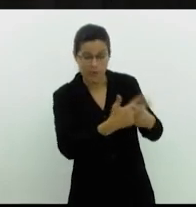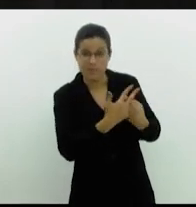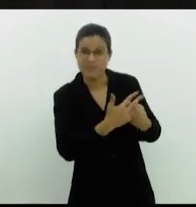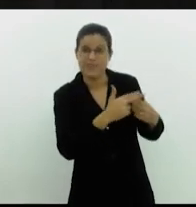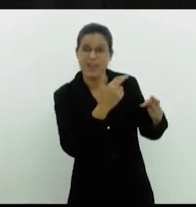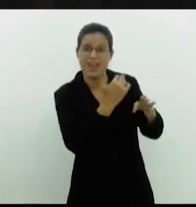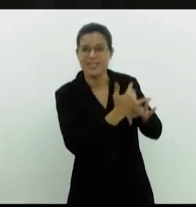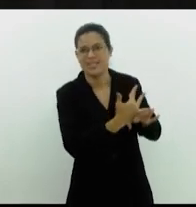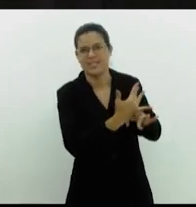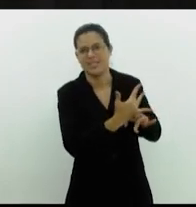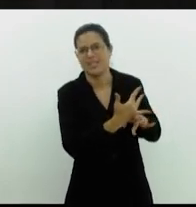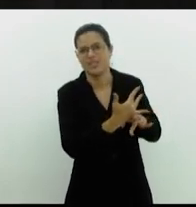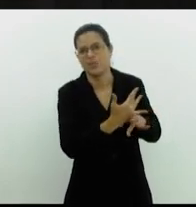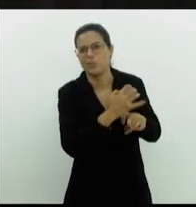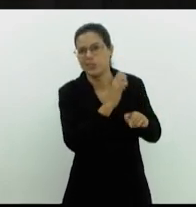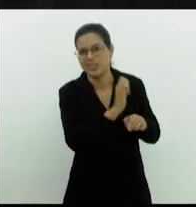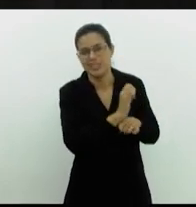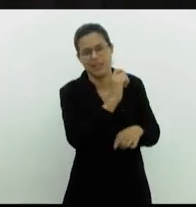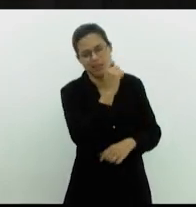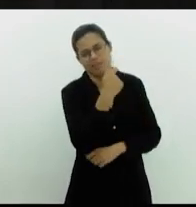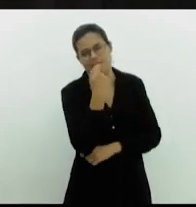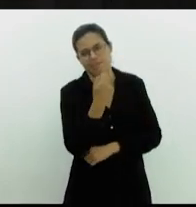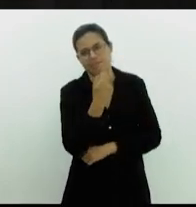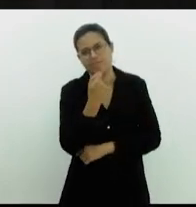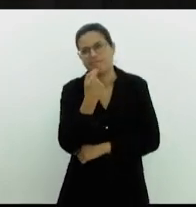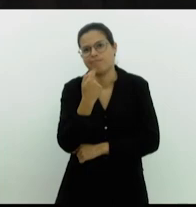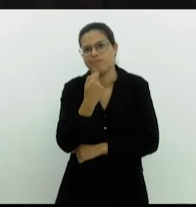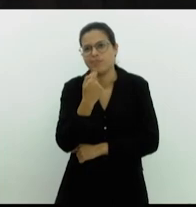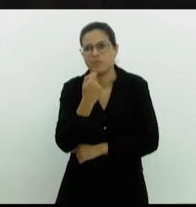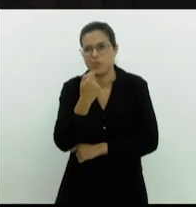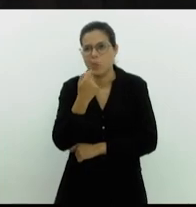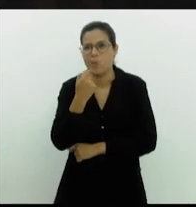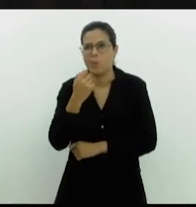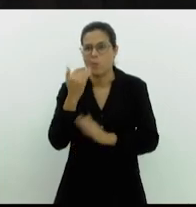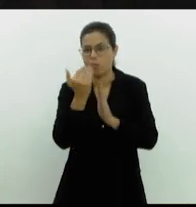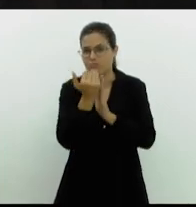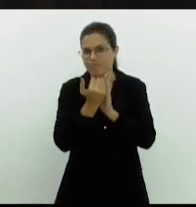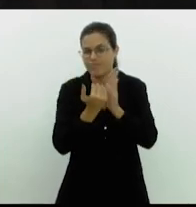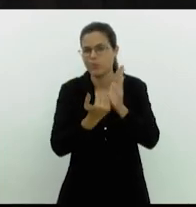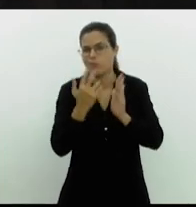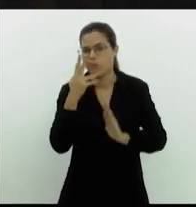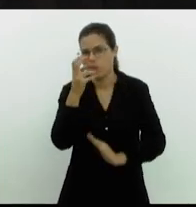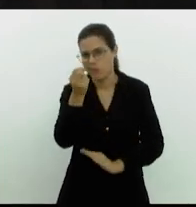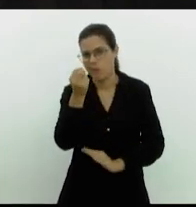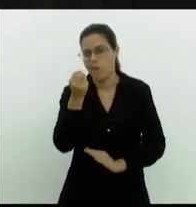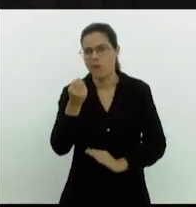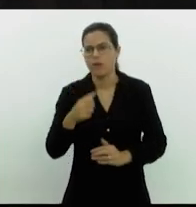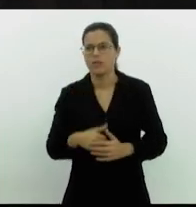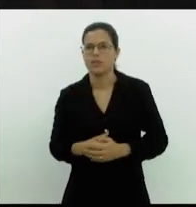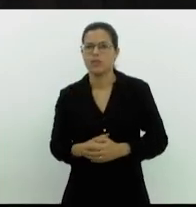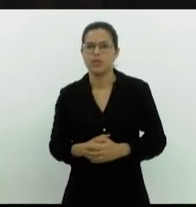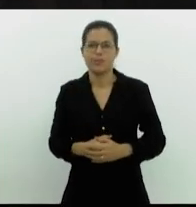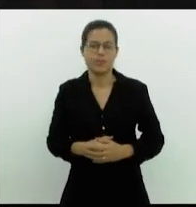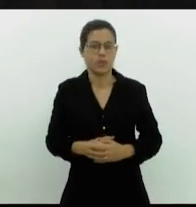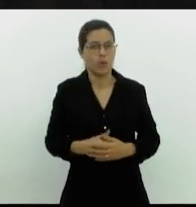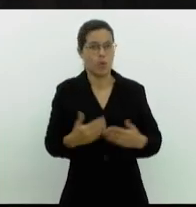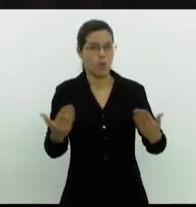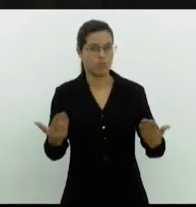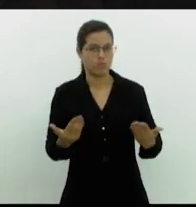projeto consistente de reconstrução do Rio Grande do Sul. Via hoje nos